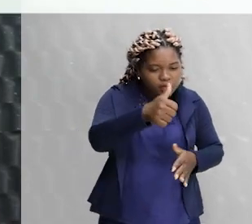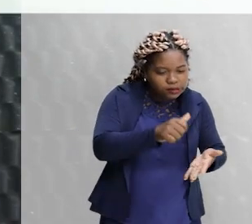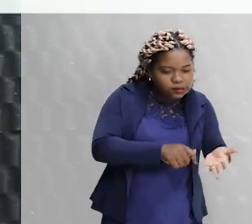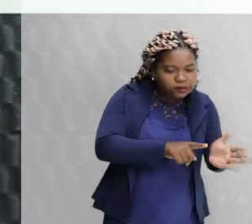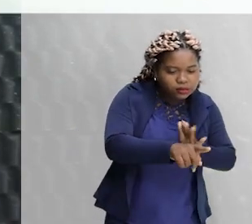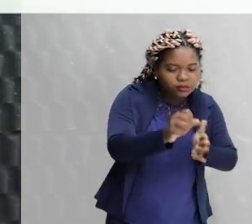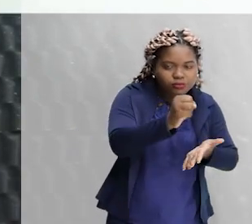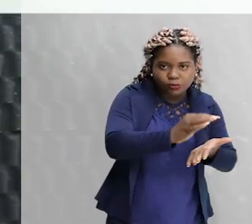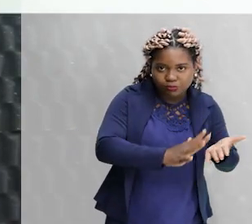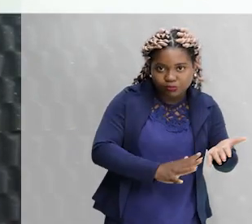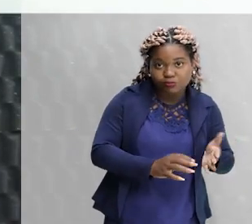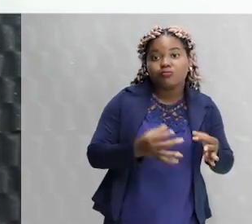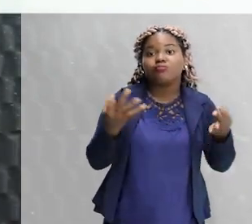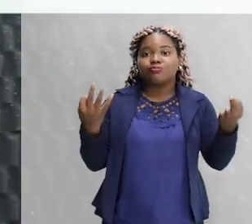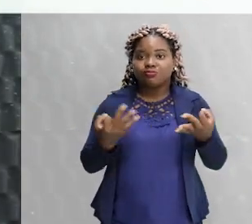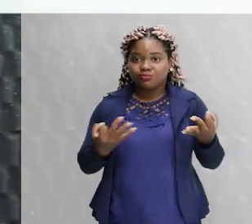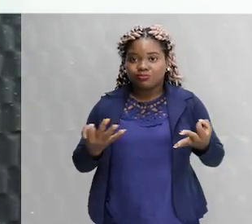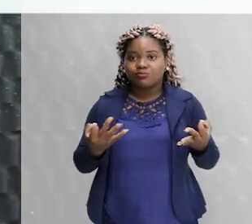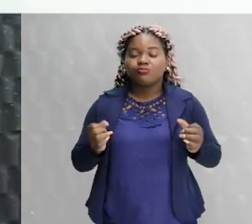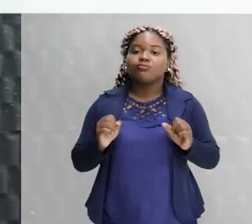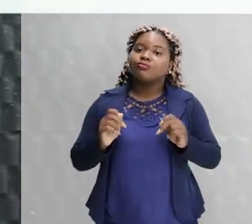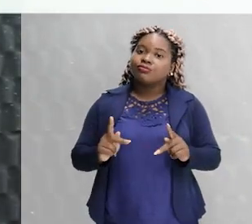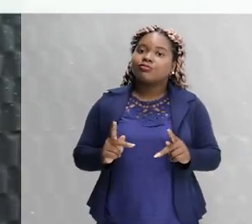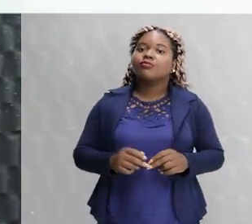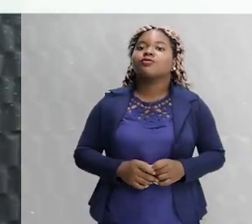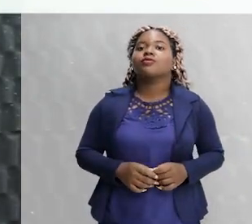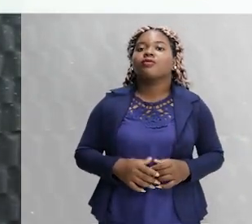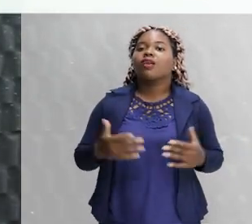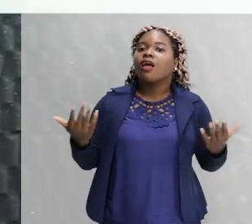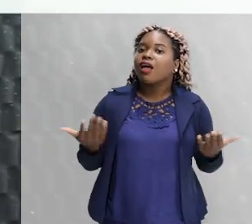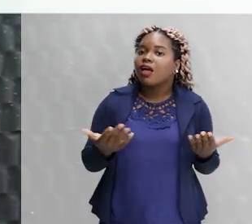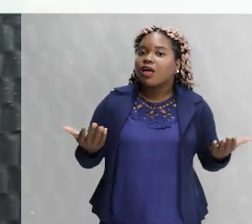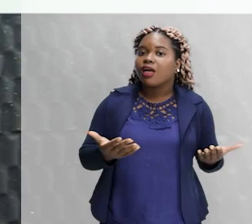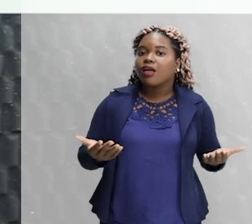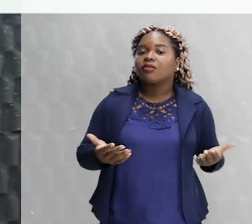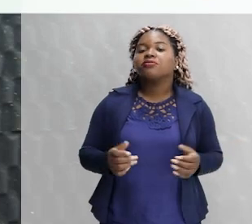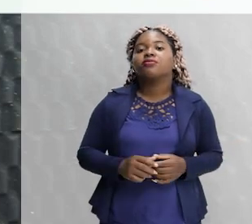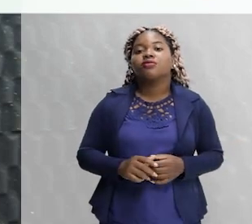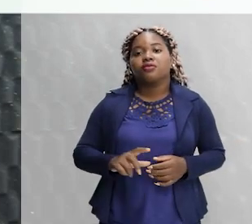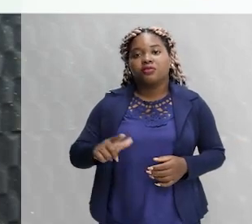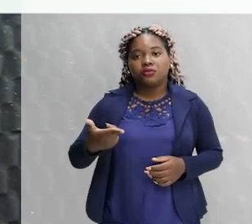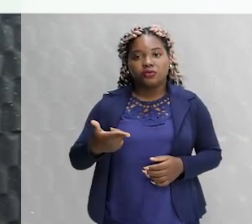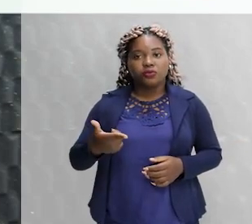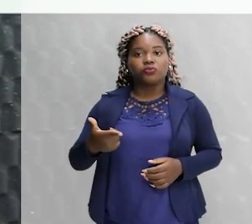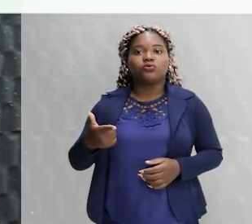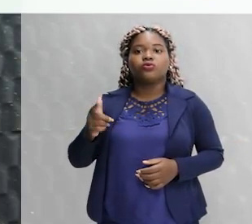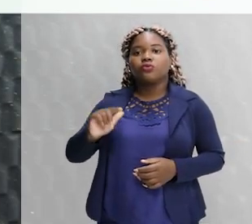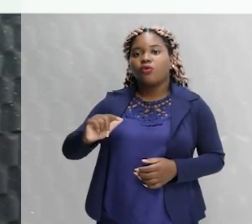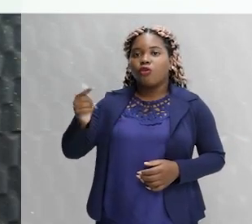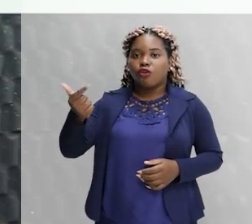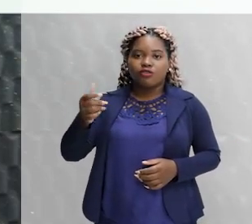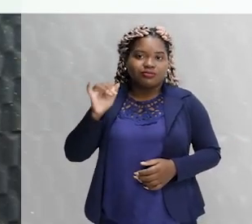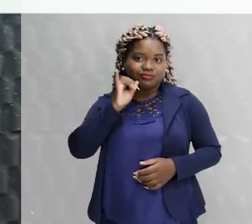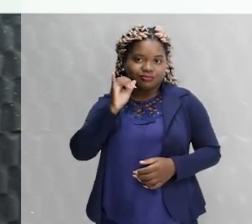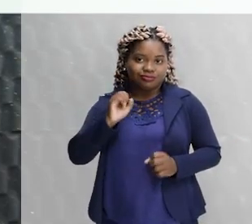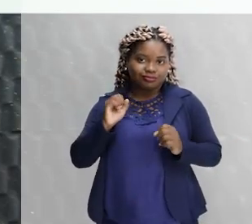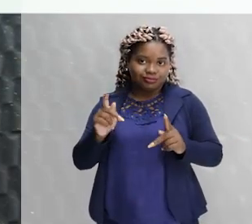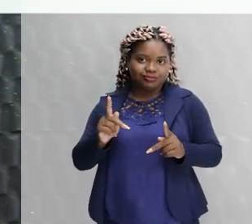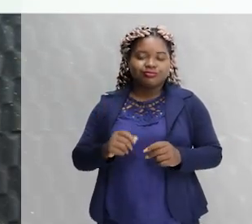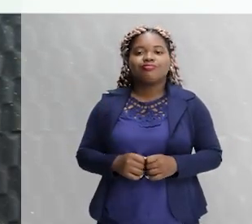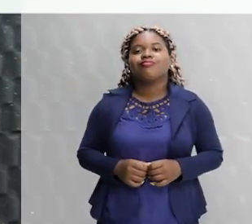informação. Perfeito? Ok, pessoal. Vamos agora responder mais uma questão. Olha, uma